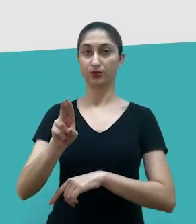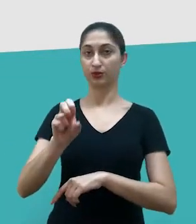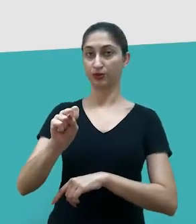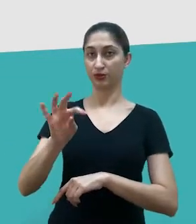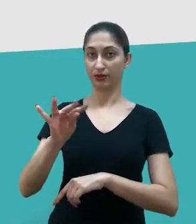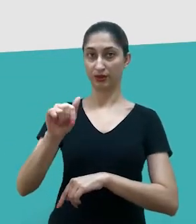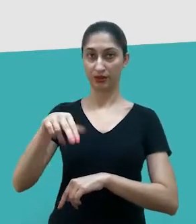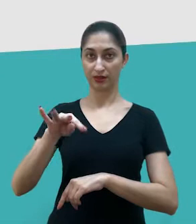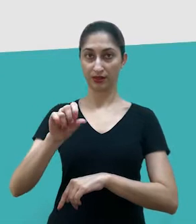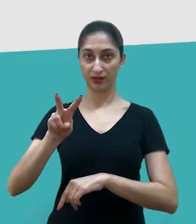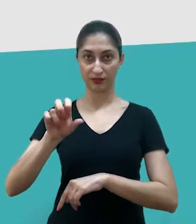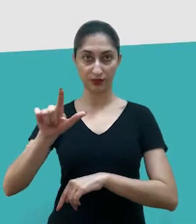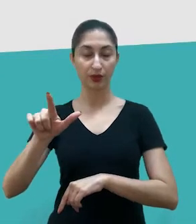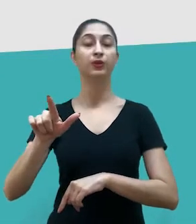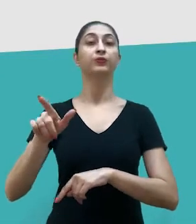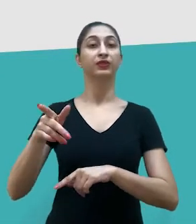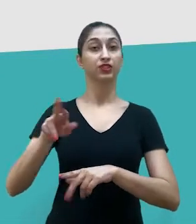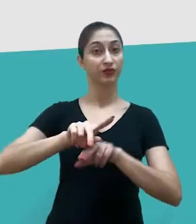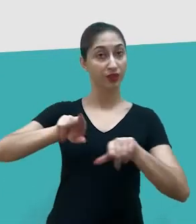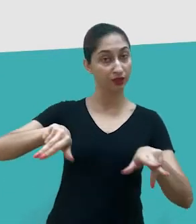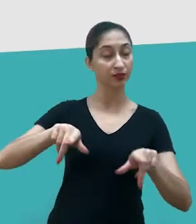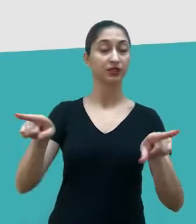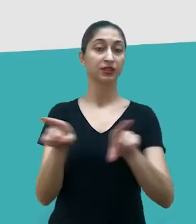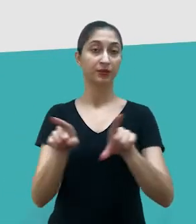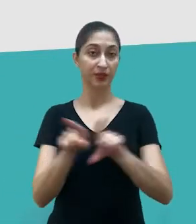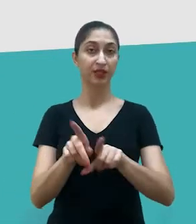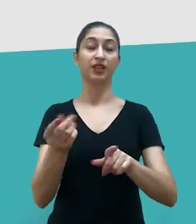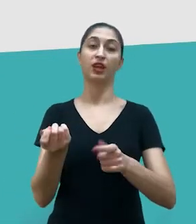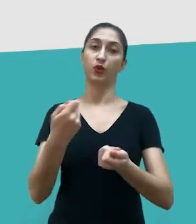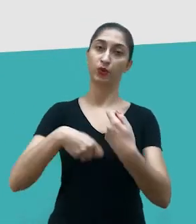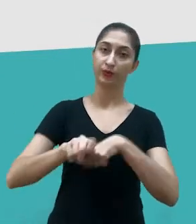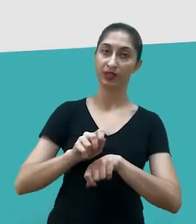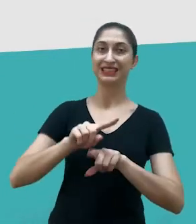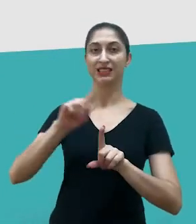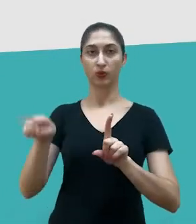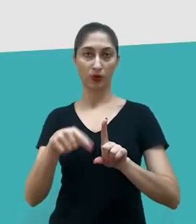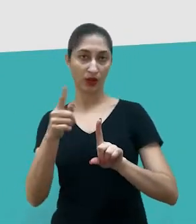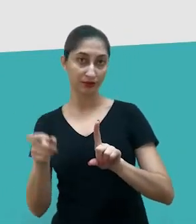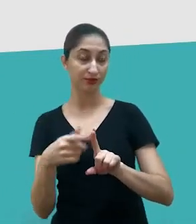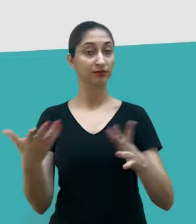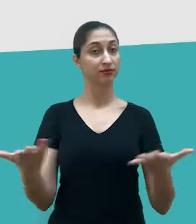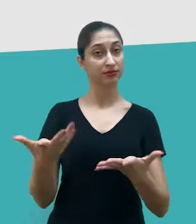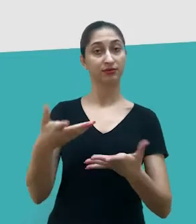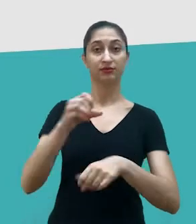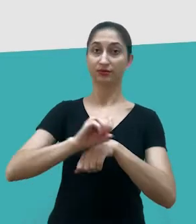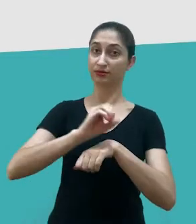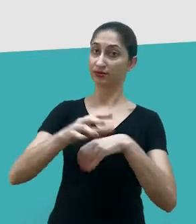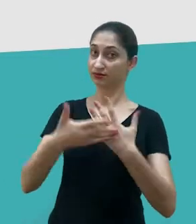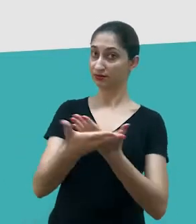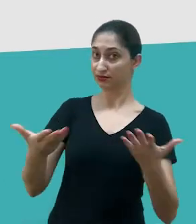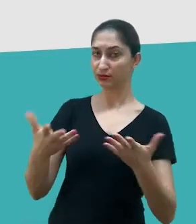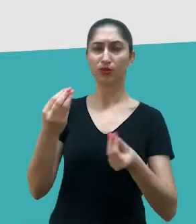colaborativos, diversos e economia circular. Vou ministrar a oficina que você acompanha agora. Como vestir-se